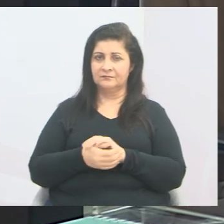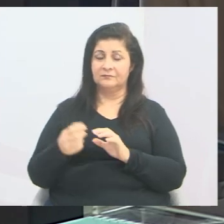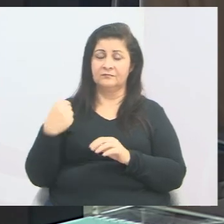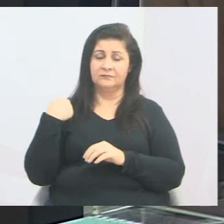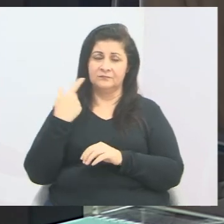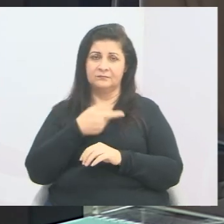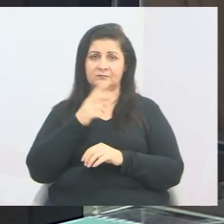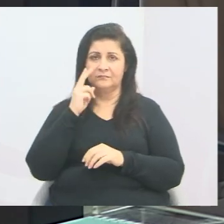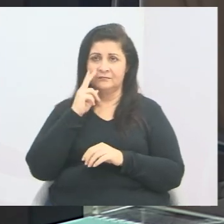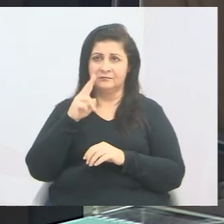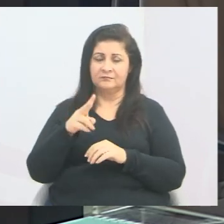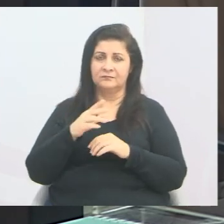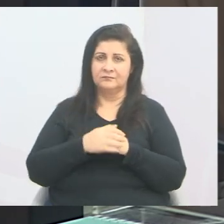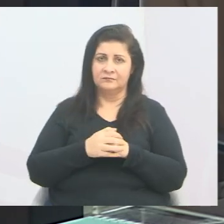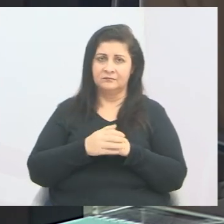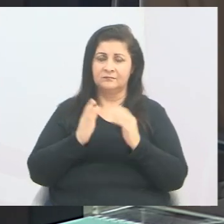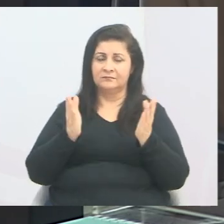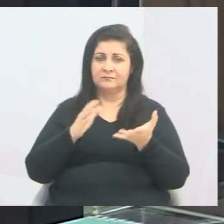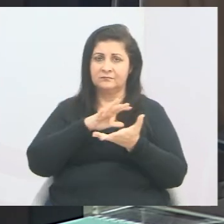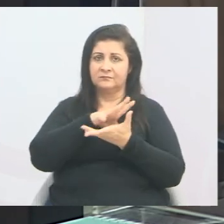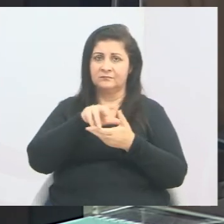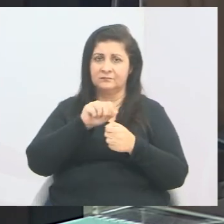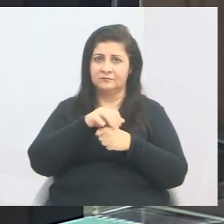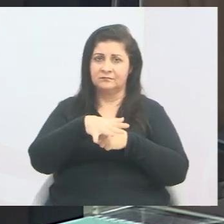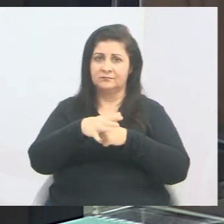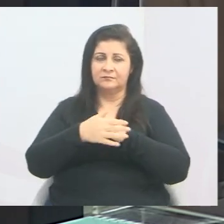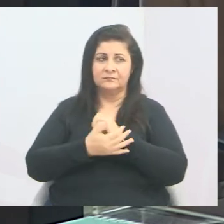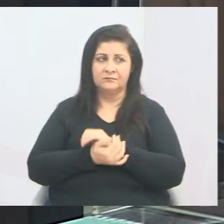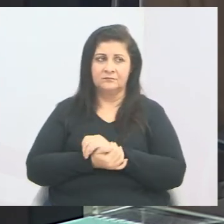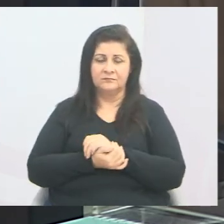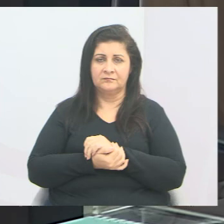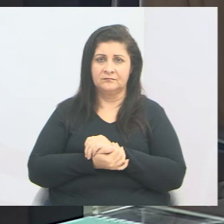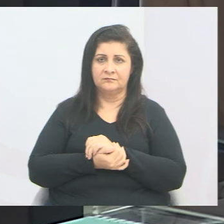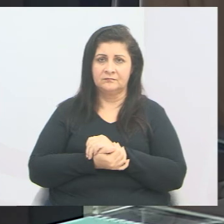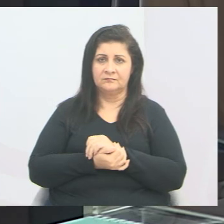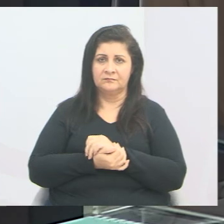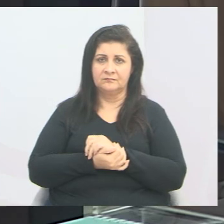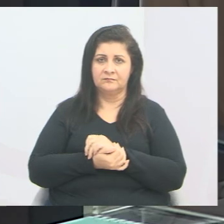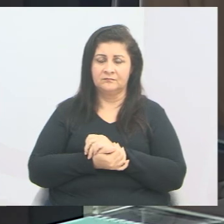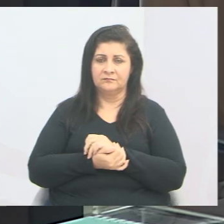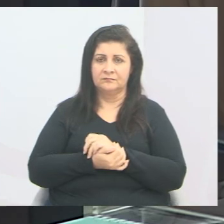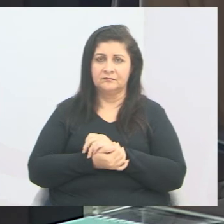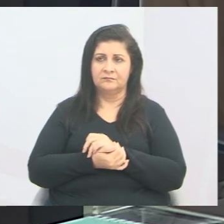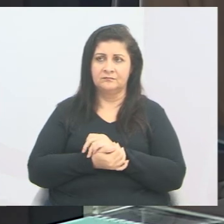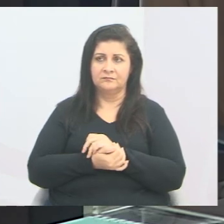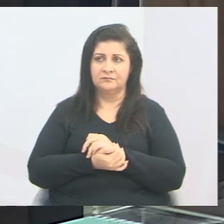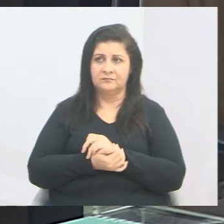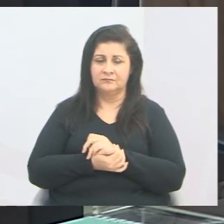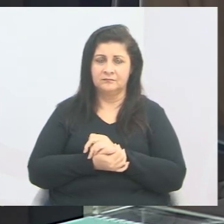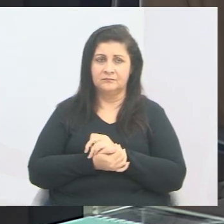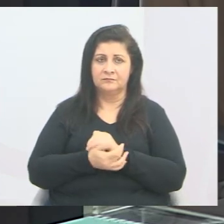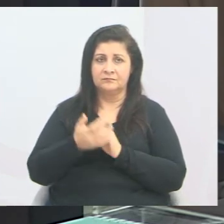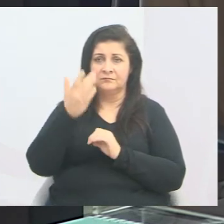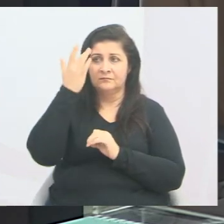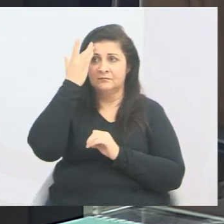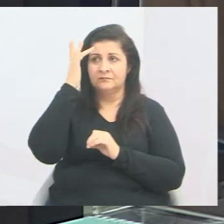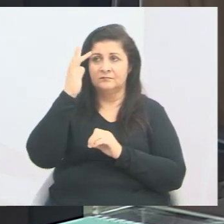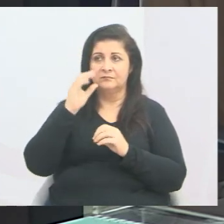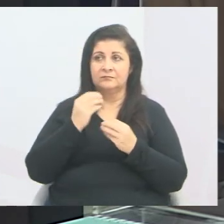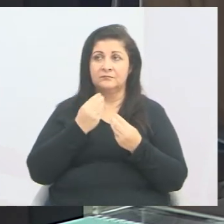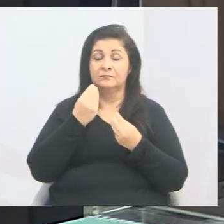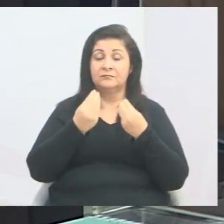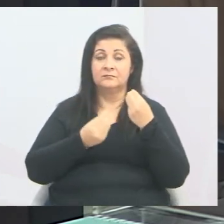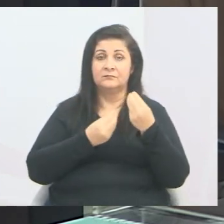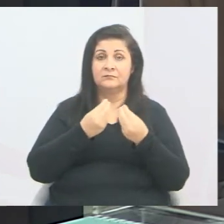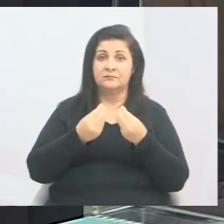vê. Nessa pandemia, eu não trabalhei, esse ano eu não trabalhei na elaboração do orçamento. Eu não sei como é que aqueles